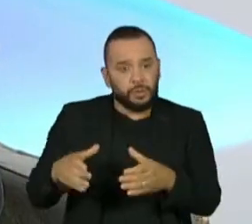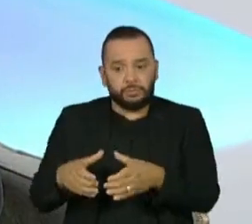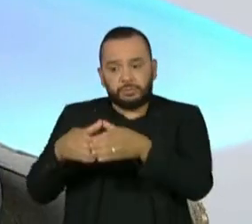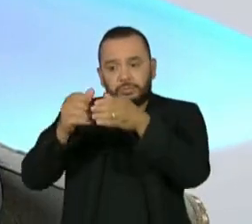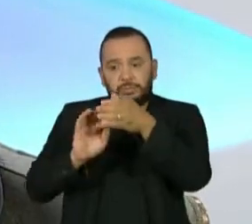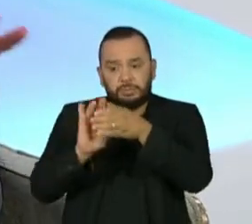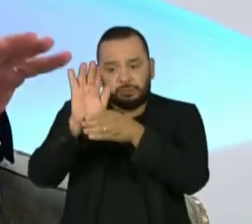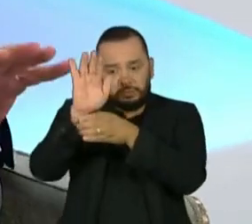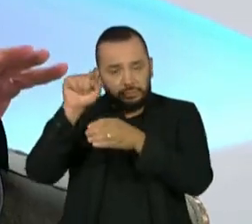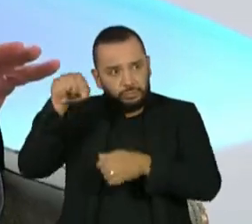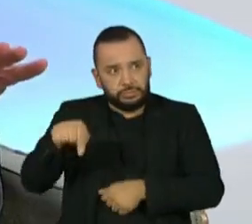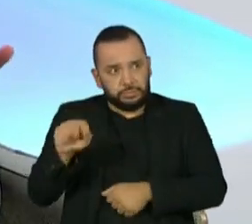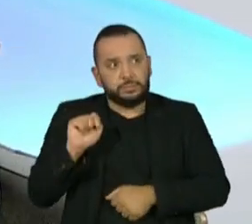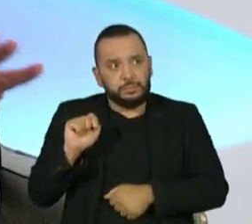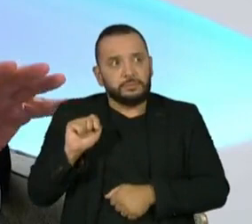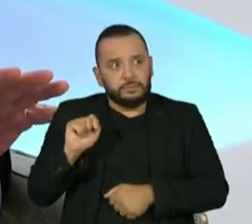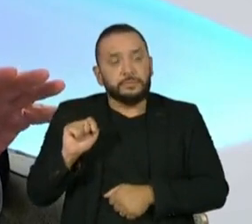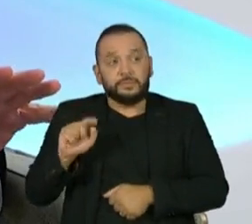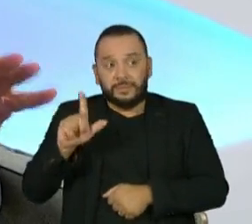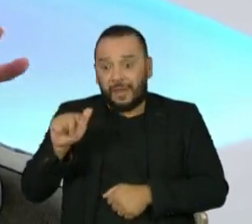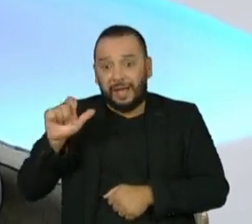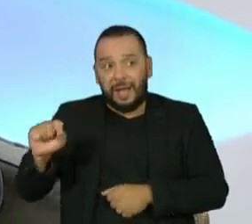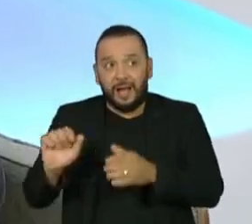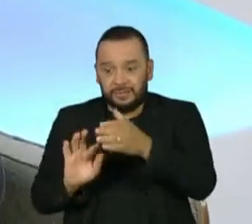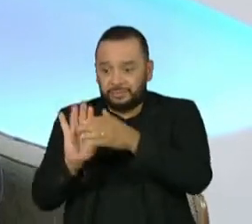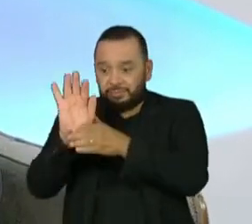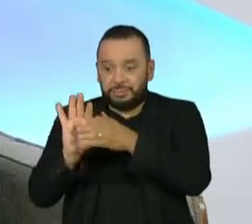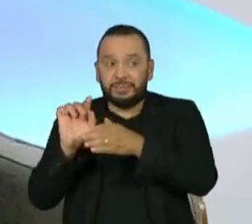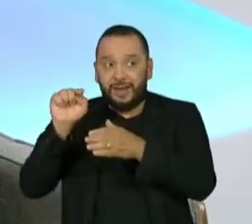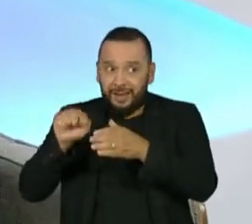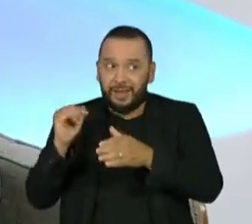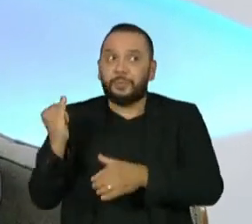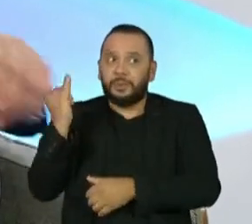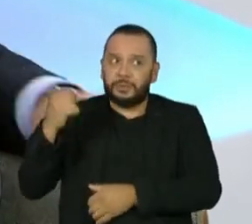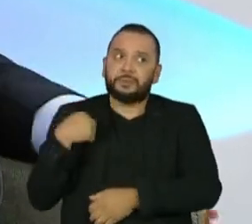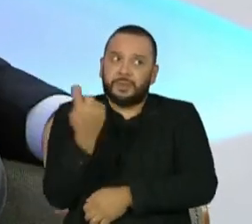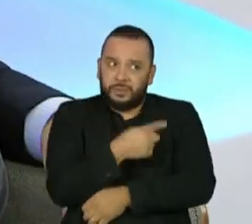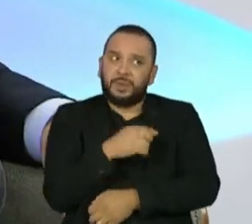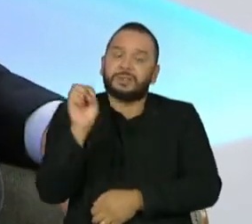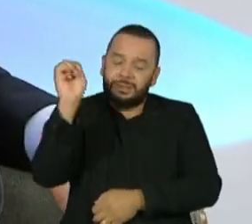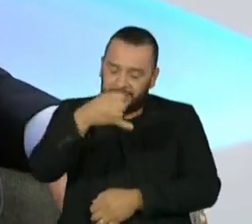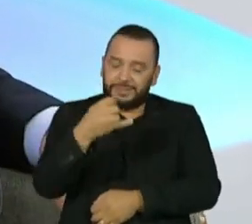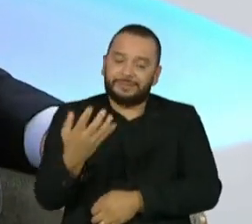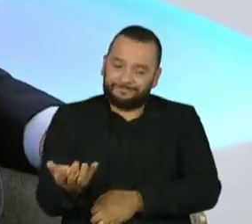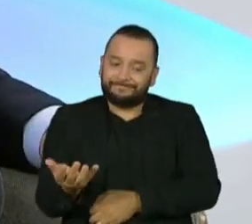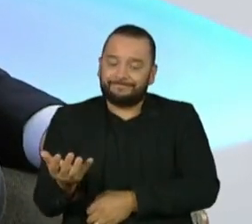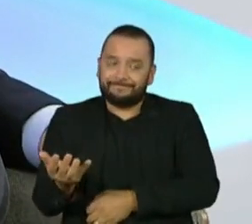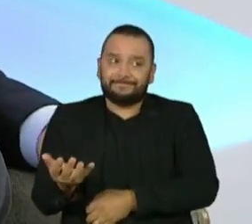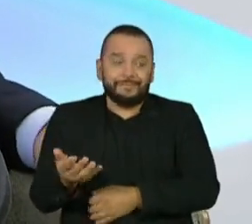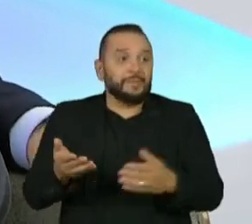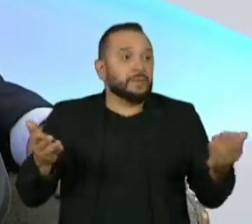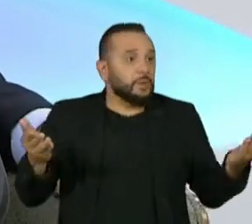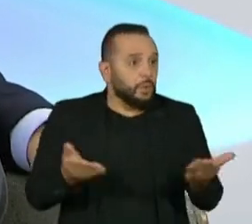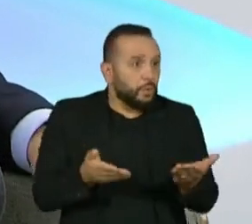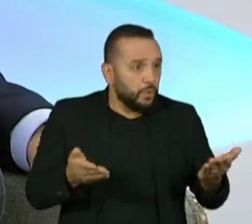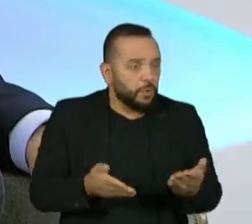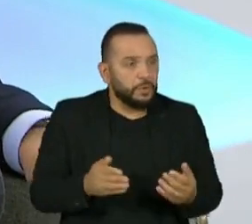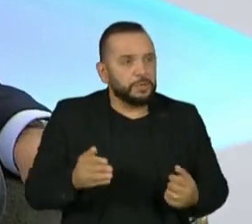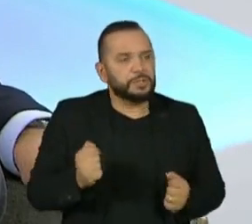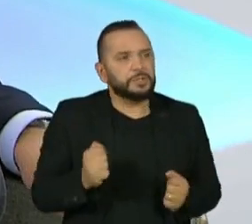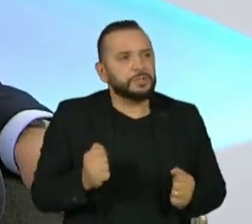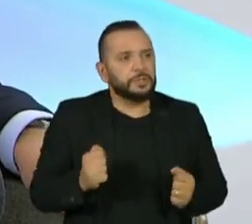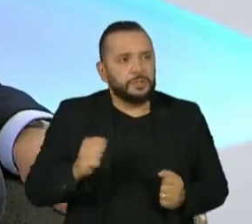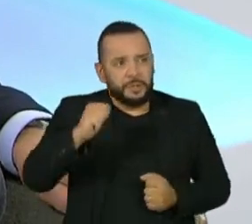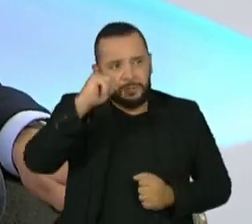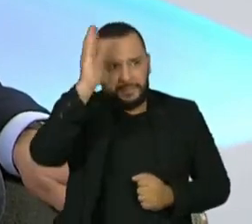assim aqui até meleca gás é um ativo importante para nós e tem outra característica em casa hoje o Brasil tem